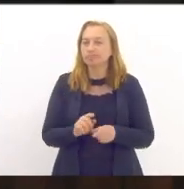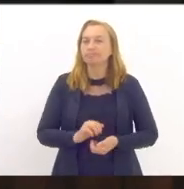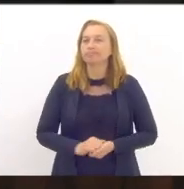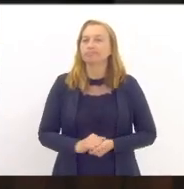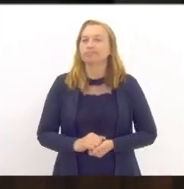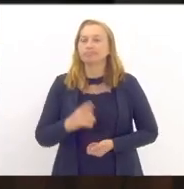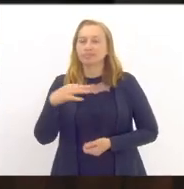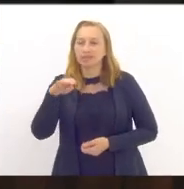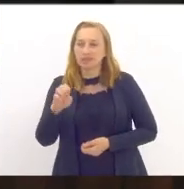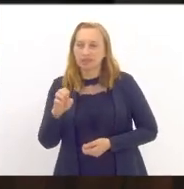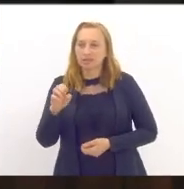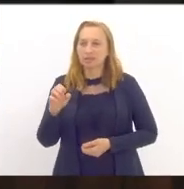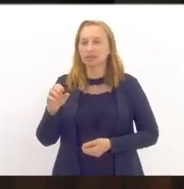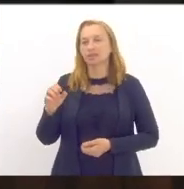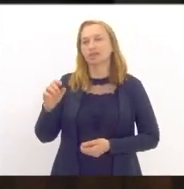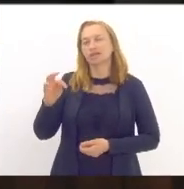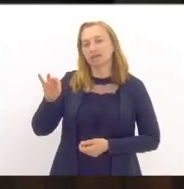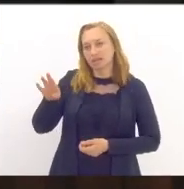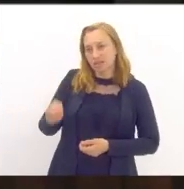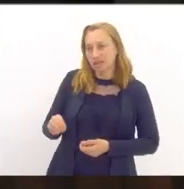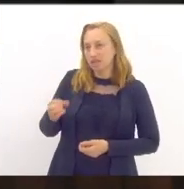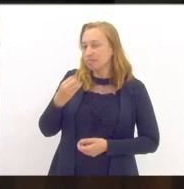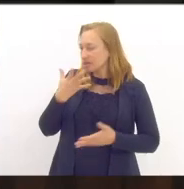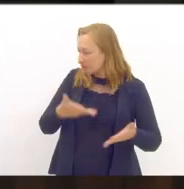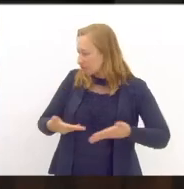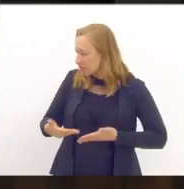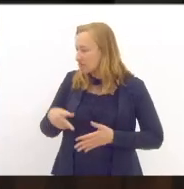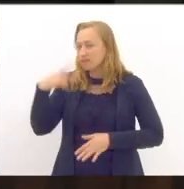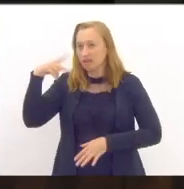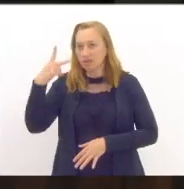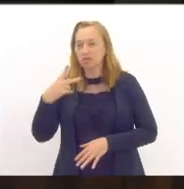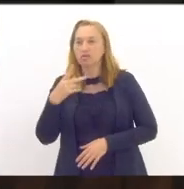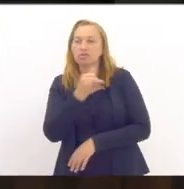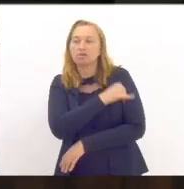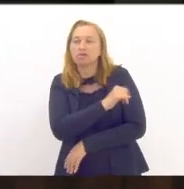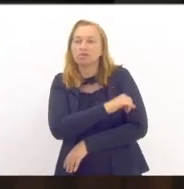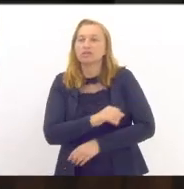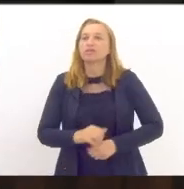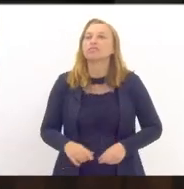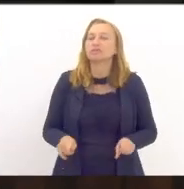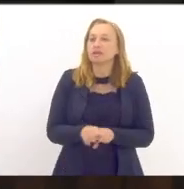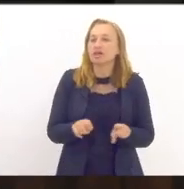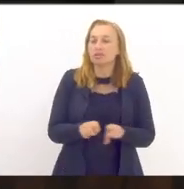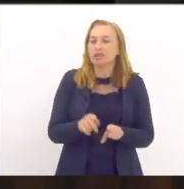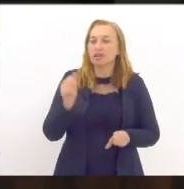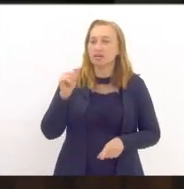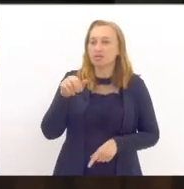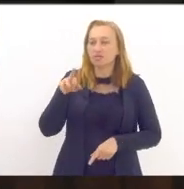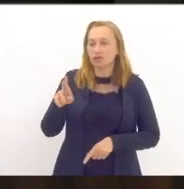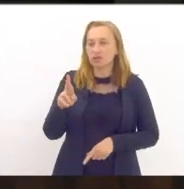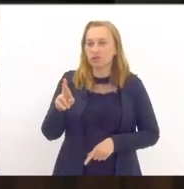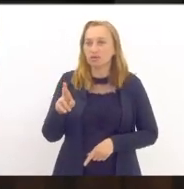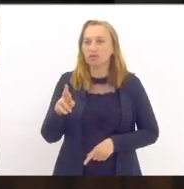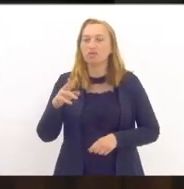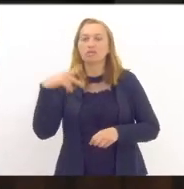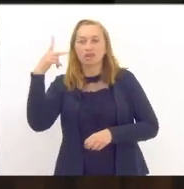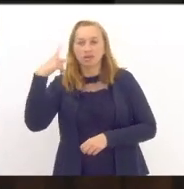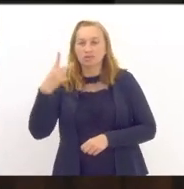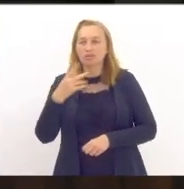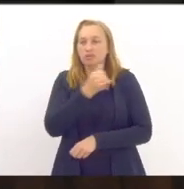aqui Alexandre Esquerdo. Seja bem-vindo, meu irmão, vereador do Rio de Janeiro. Também o Vitor Hugo, vereador do Rio de Janeiro, da